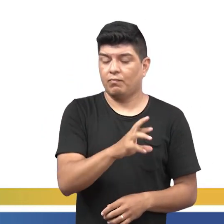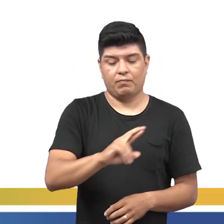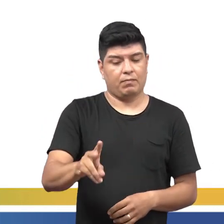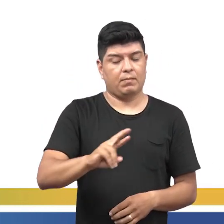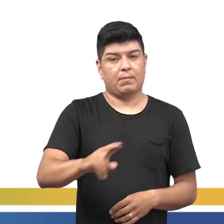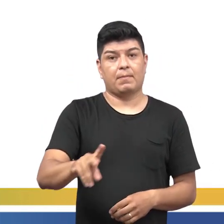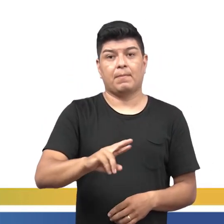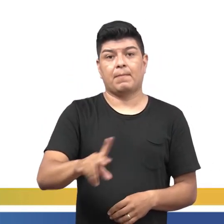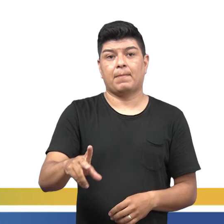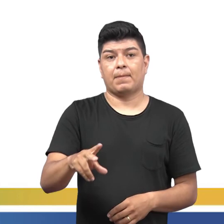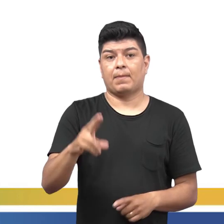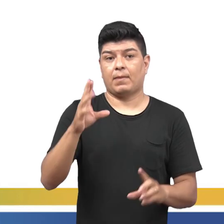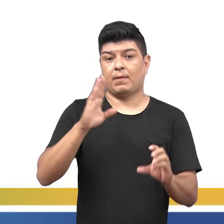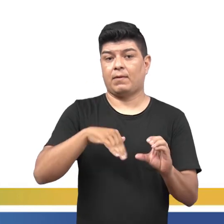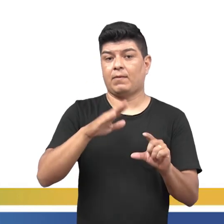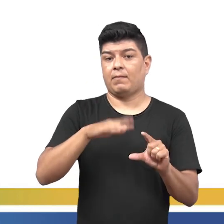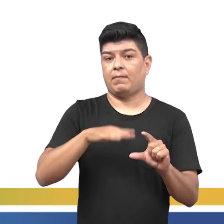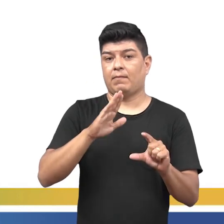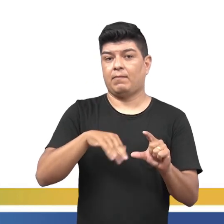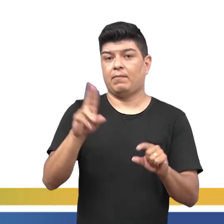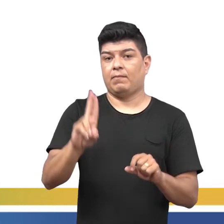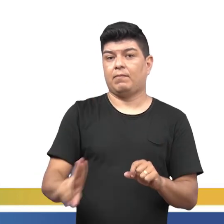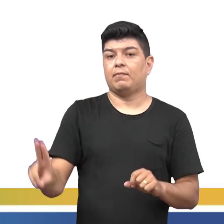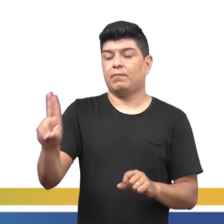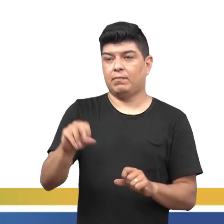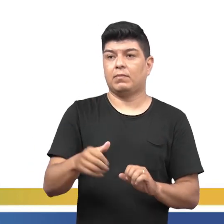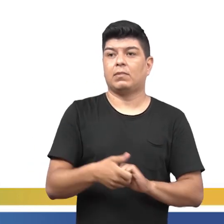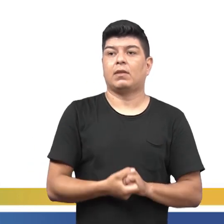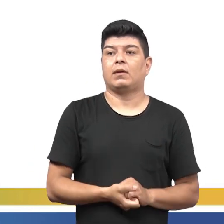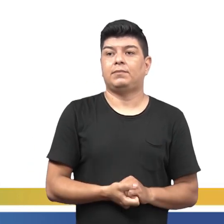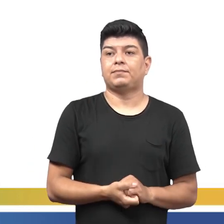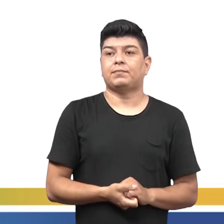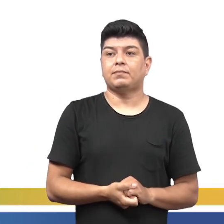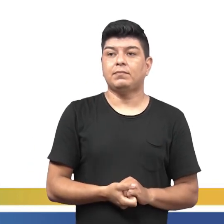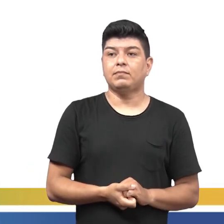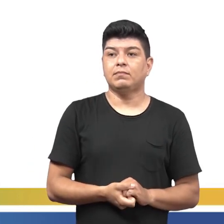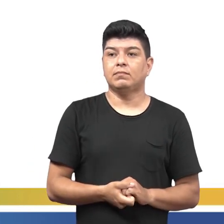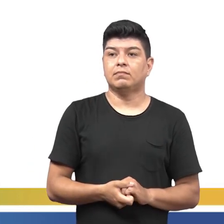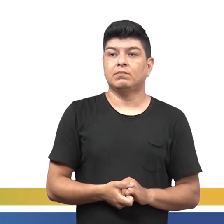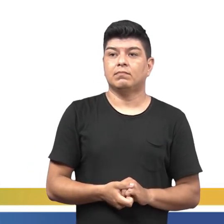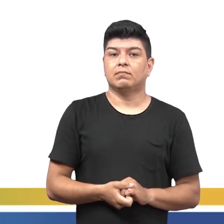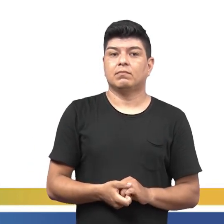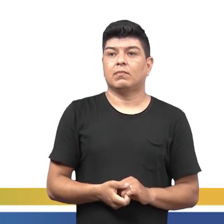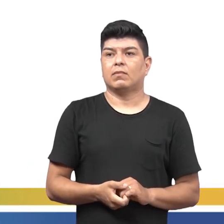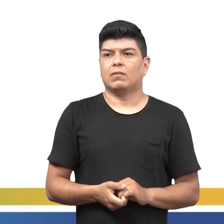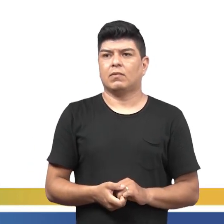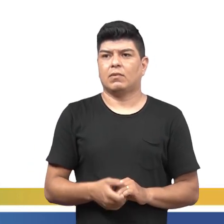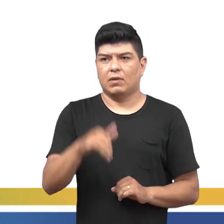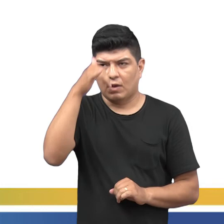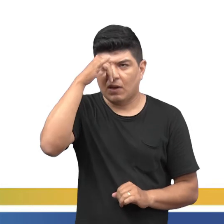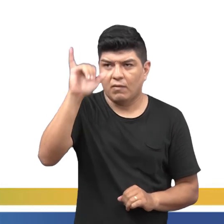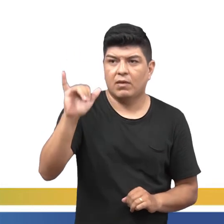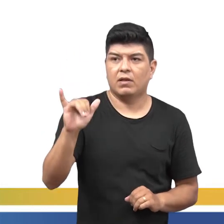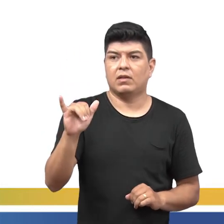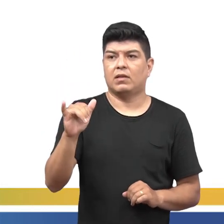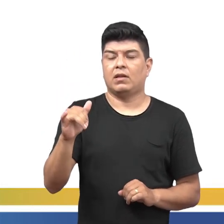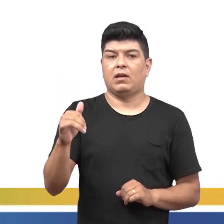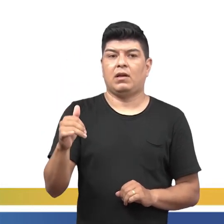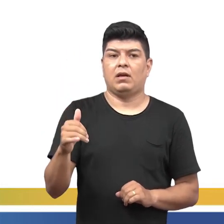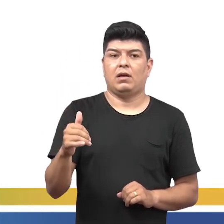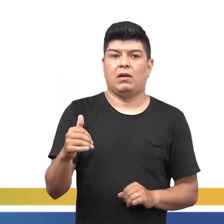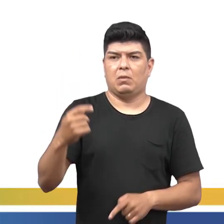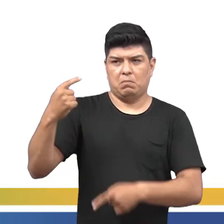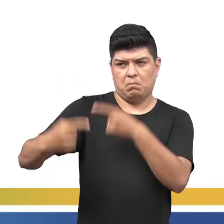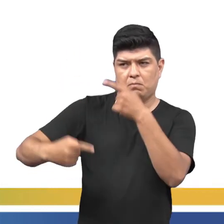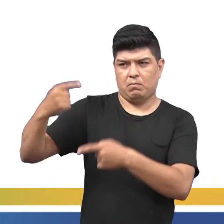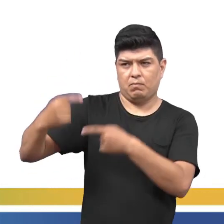Não. Os mitos, em geral, são utilizados para isso. Evitar a Segunda Guerra Mundial, que a Segunda Guerra